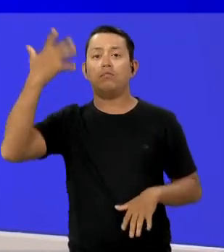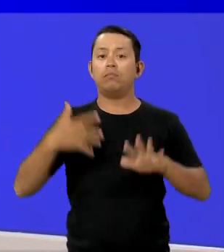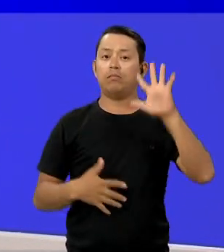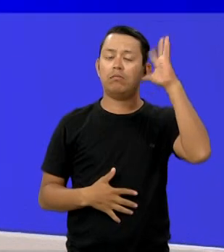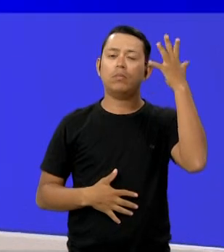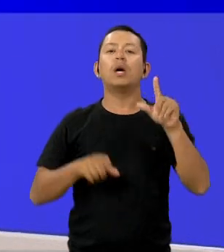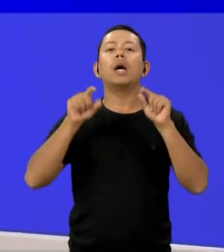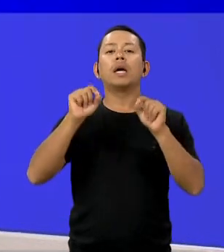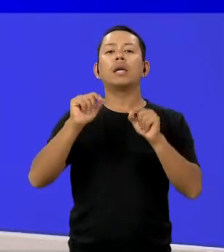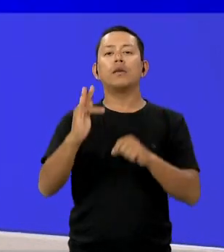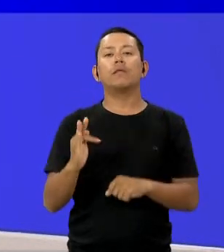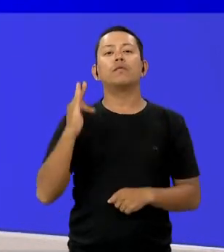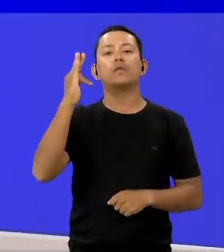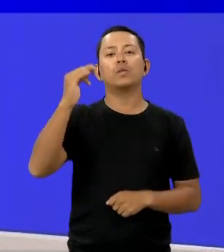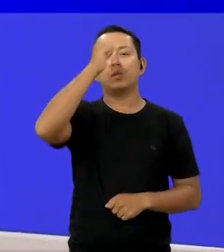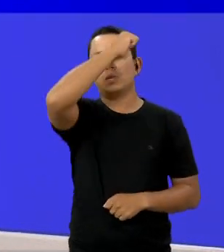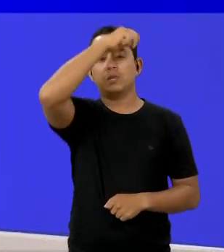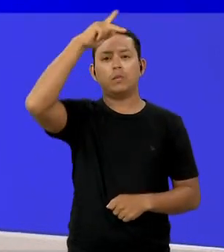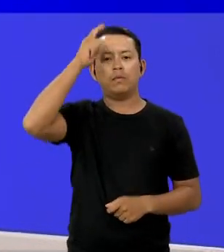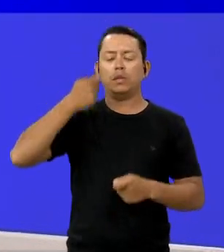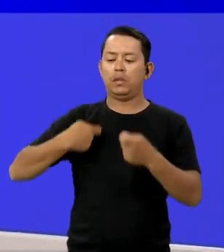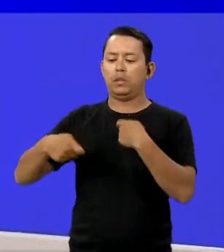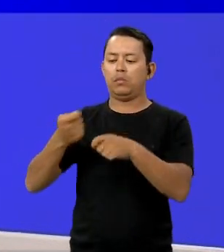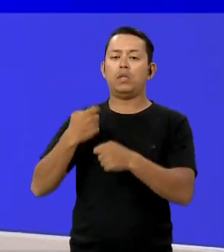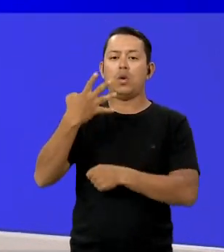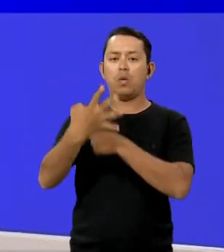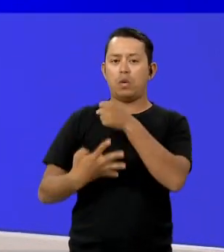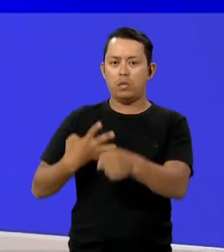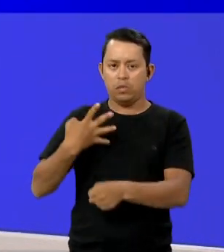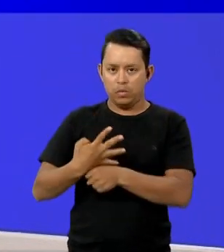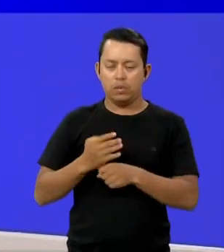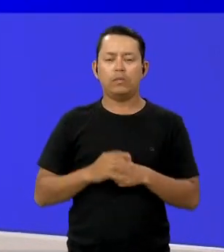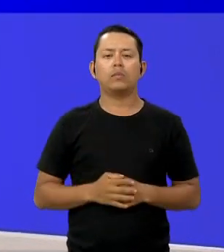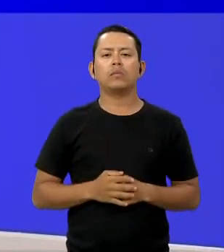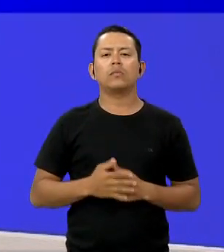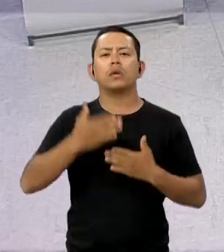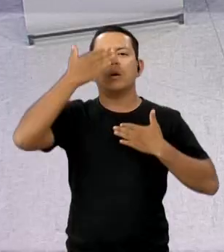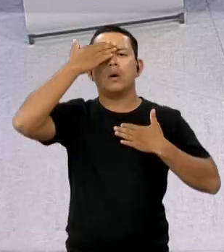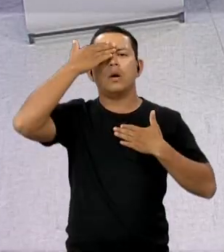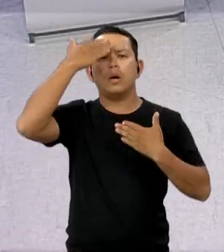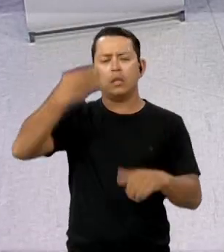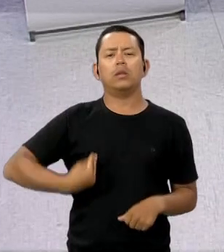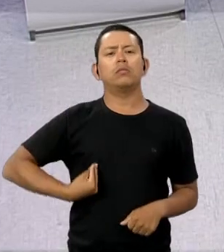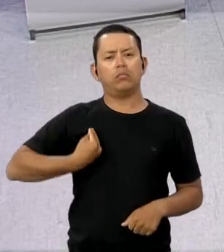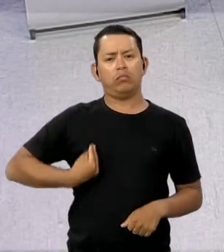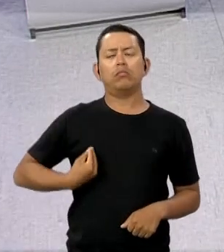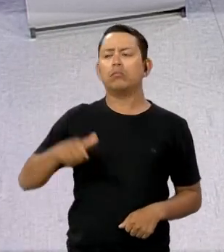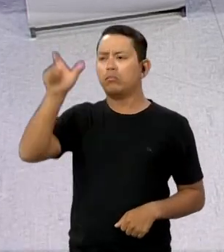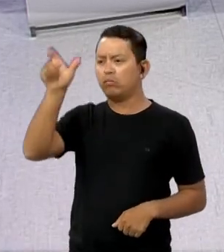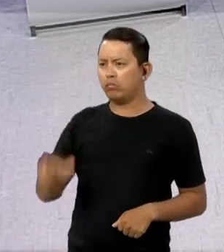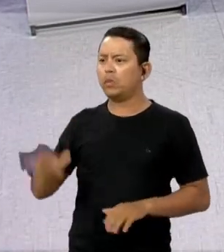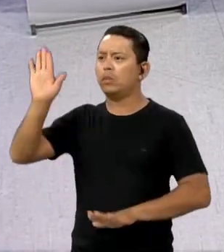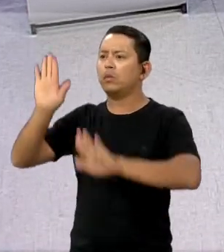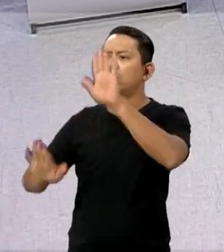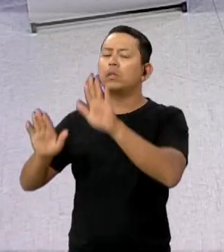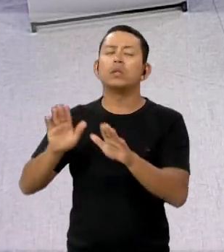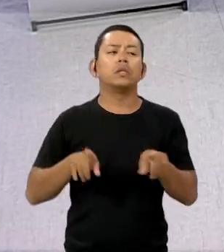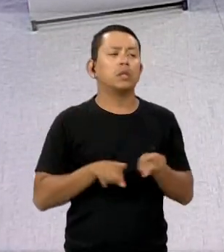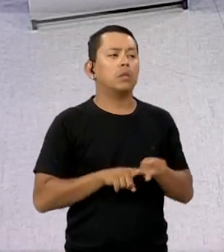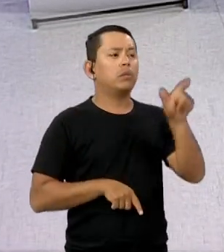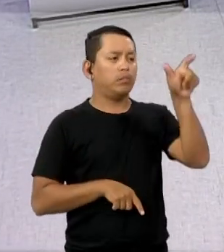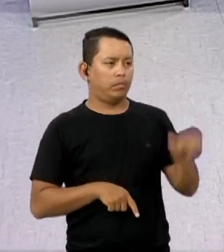vai administrar a nossa cidade pelos próximos 4 anos. Eu agradeço a presença dos candidatos, muito obrigado. E muito obrigado a